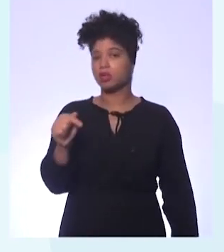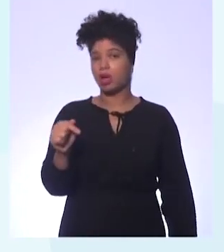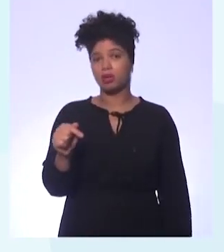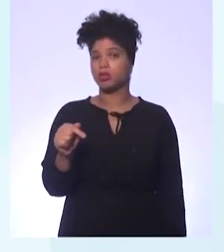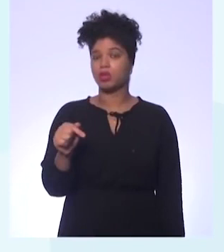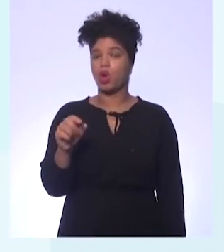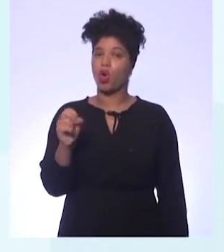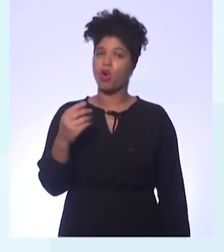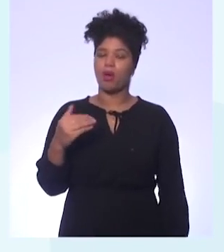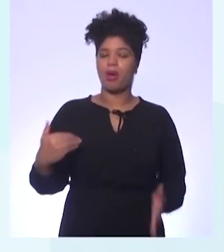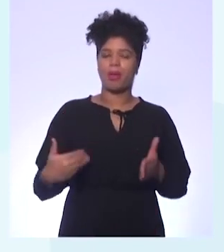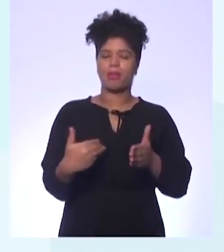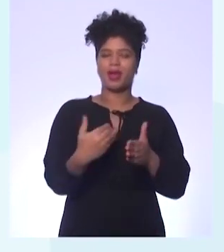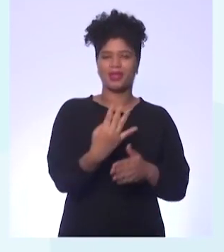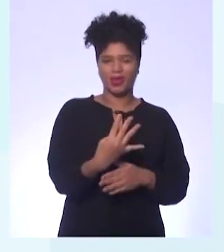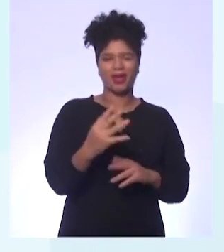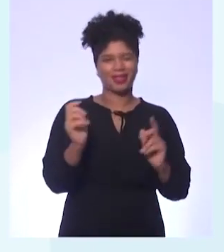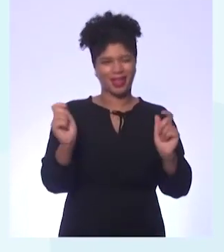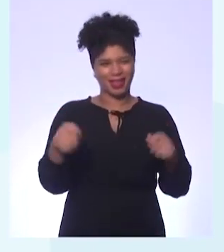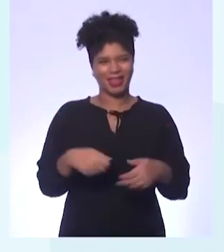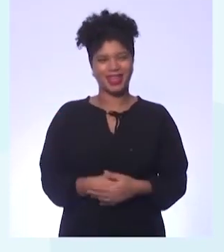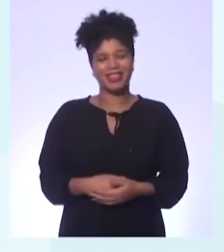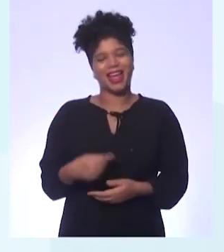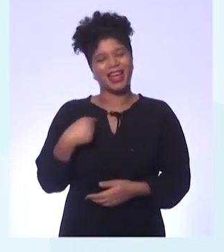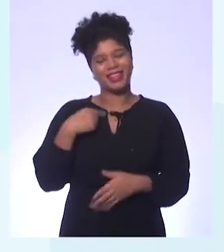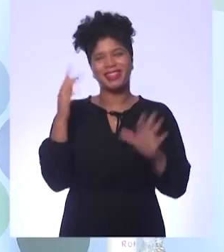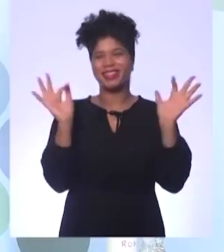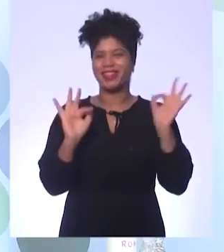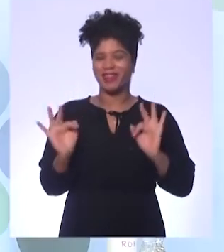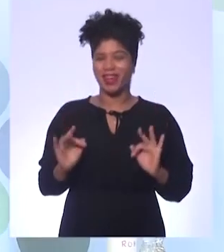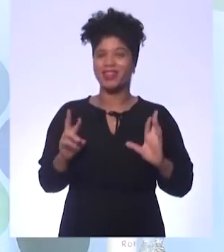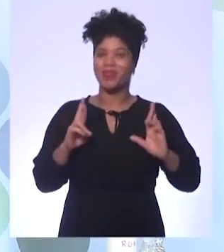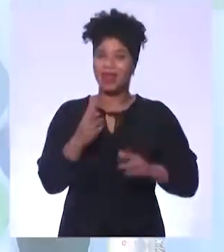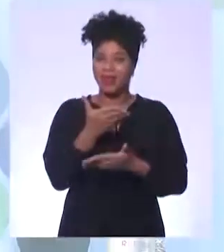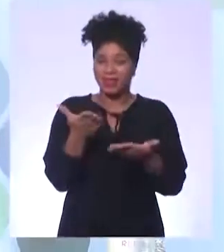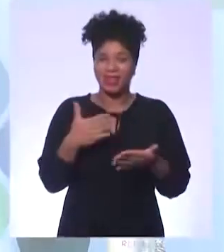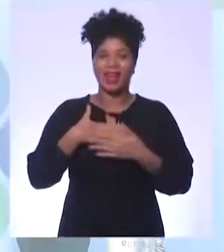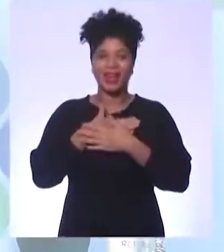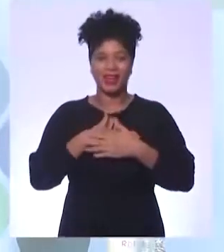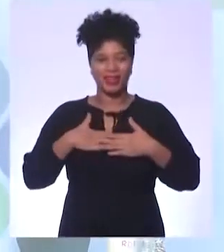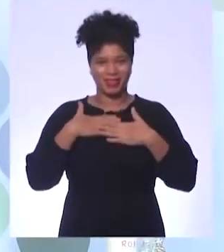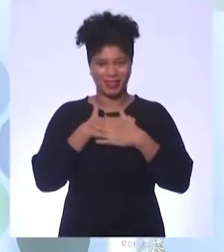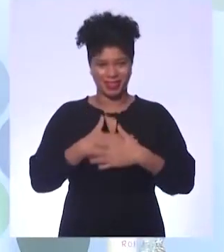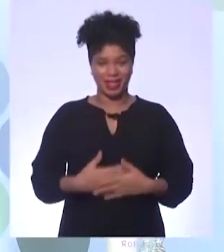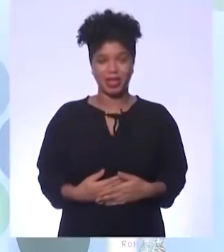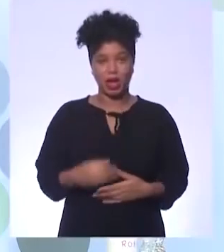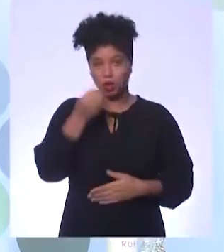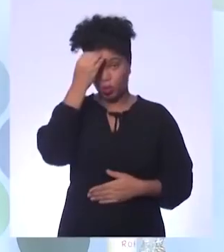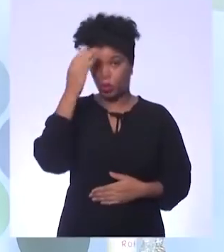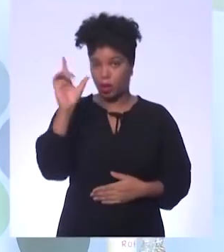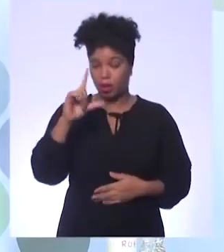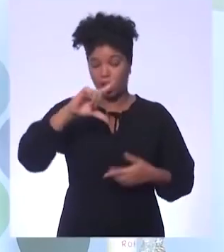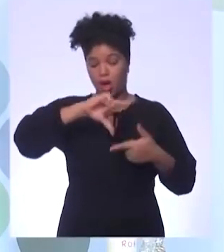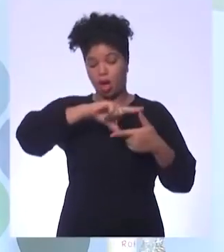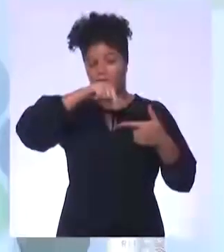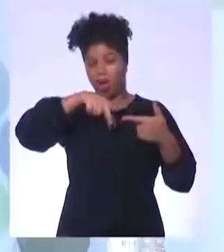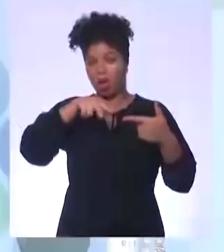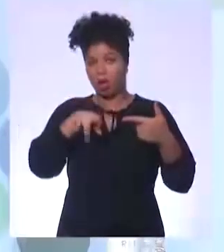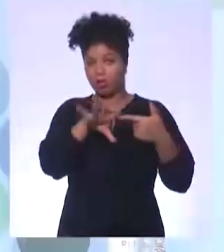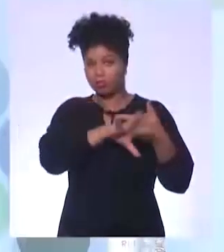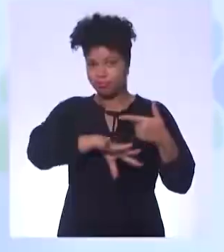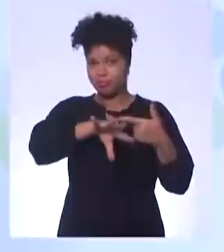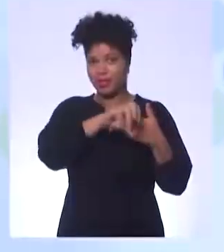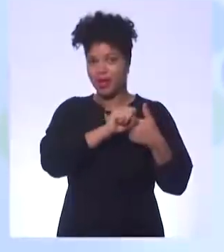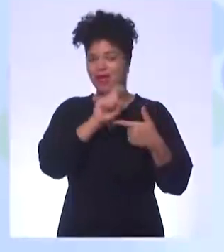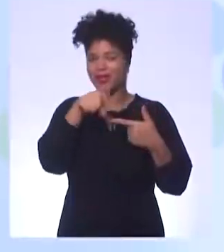falar que está próximo de 4, tá bom? Fico muito feliz, espero que vocês tenham gostado. Não esqueçam de avaliar a nossa aula, entrar lá, mandar